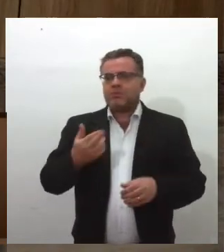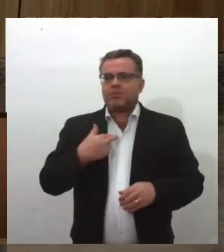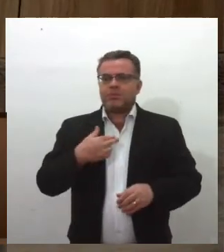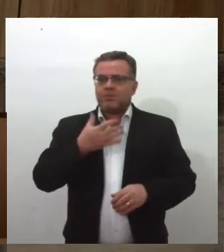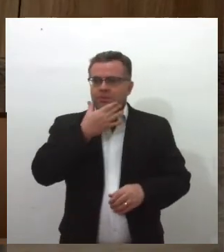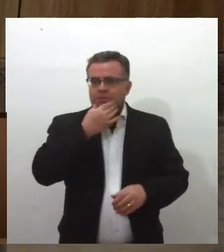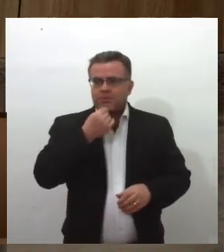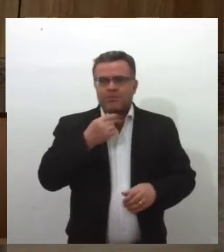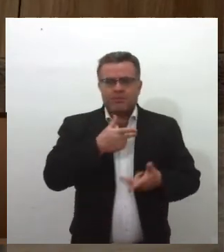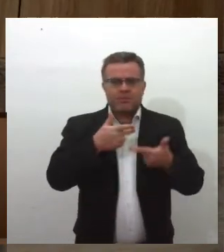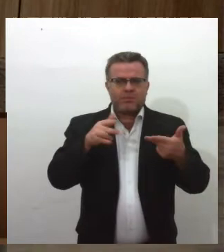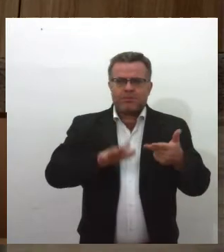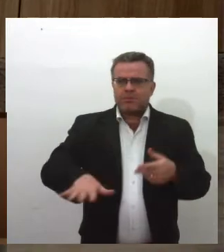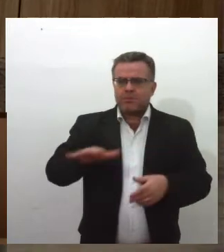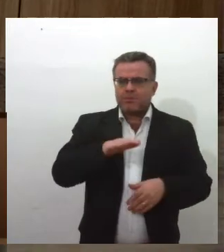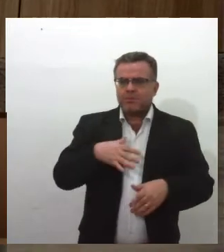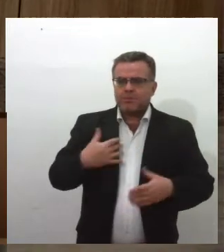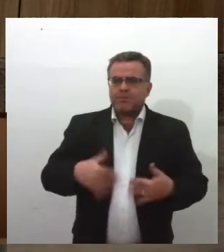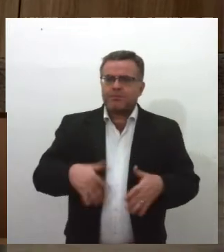em geral?